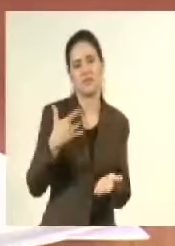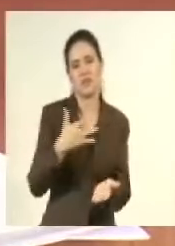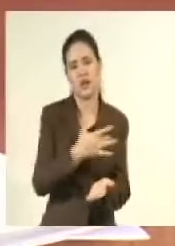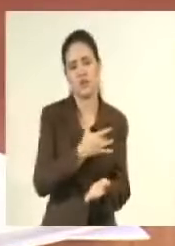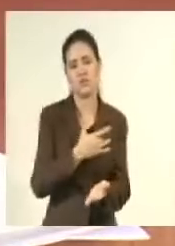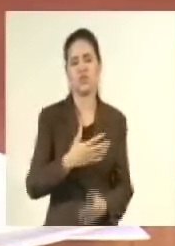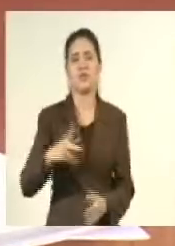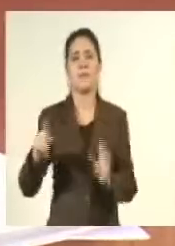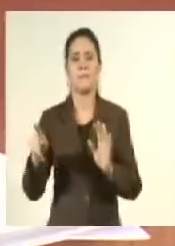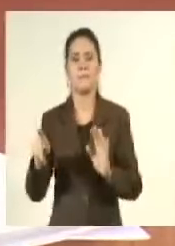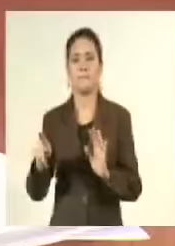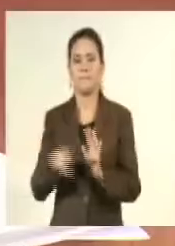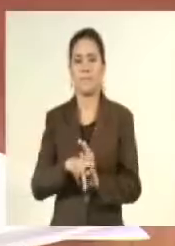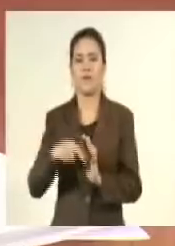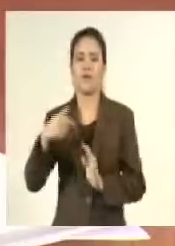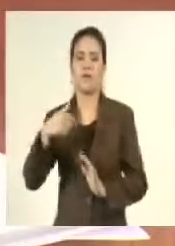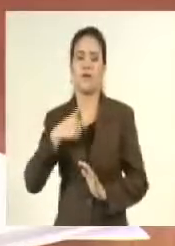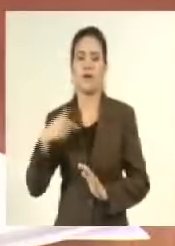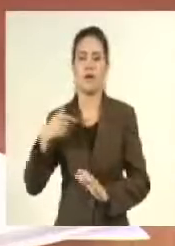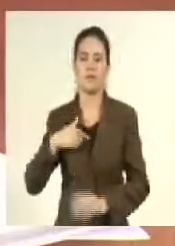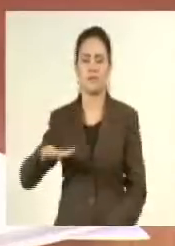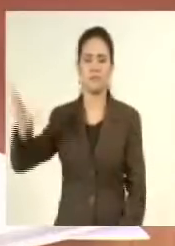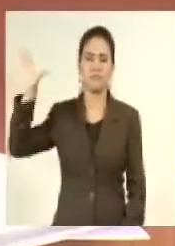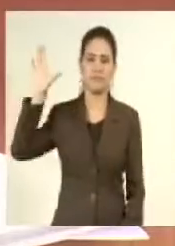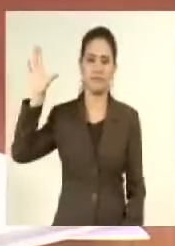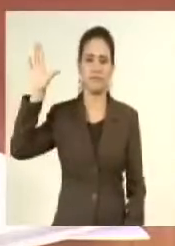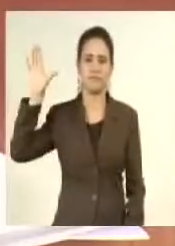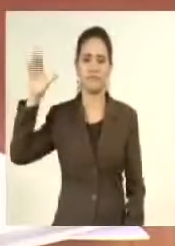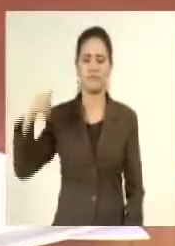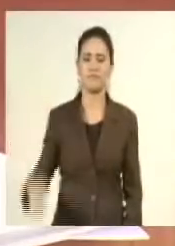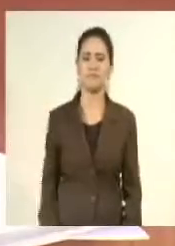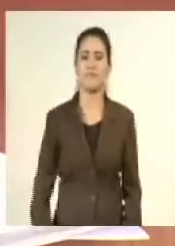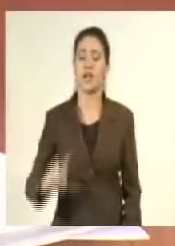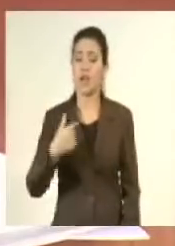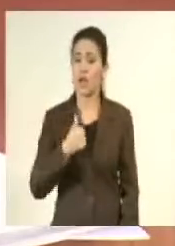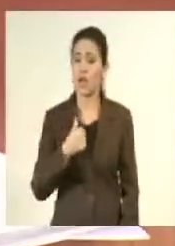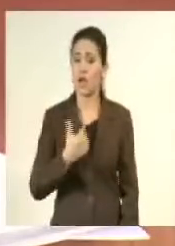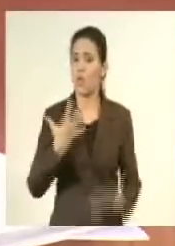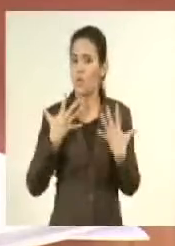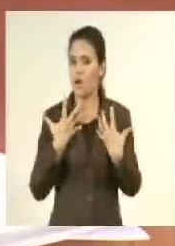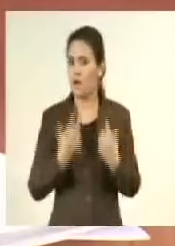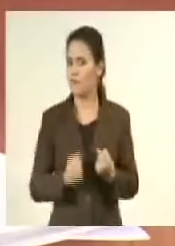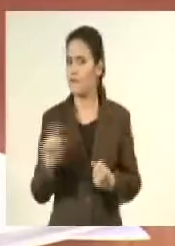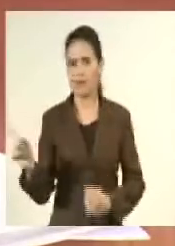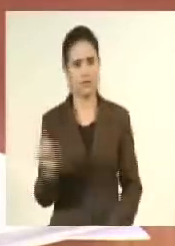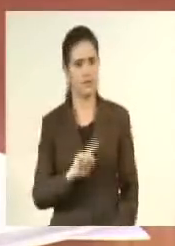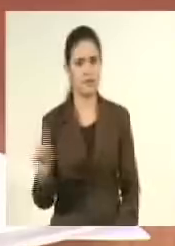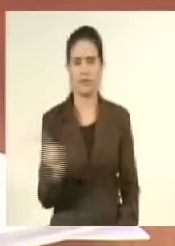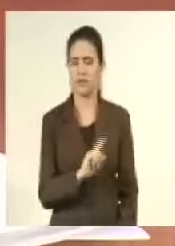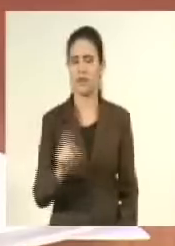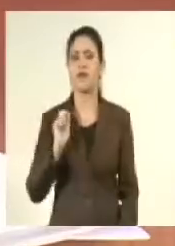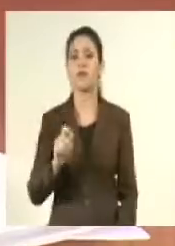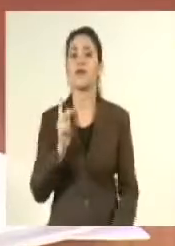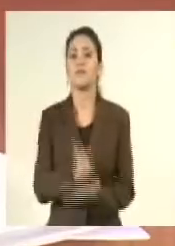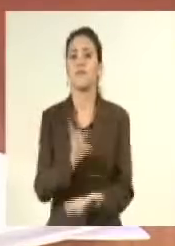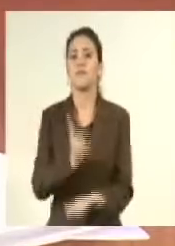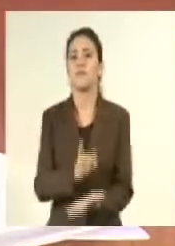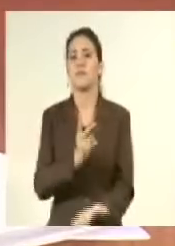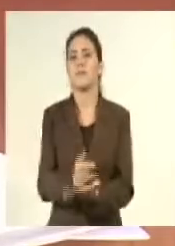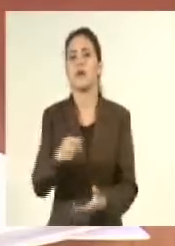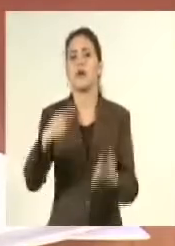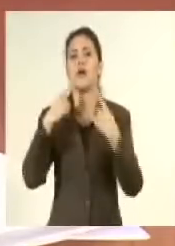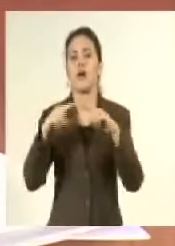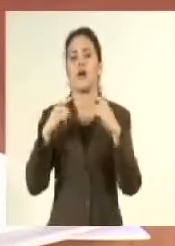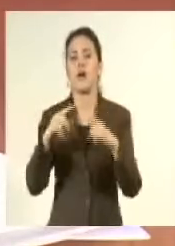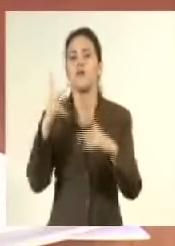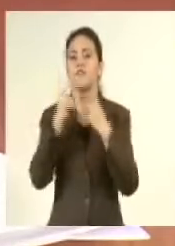eleitoral. E eu não vou mais admitir que essa história siga adiante. Eu